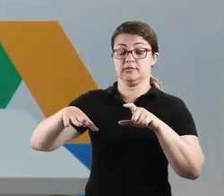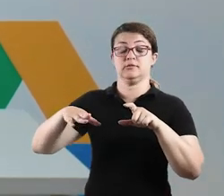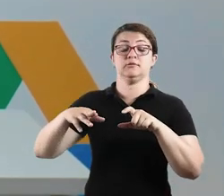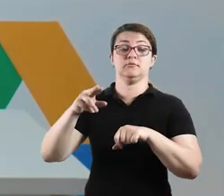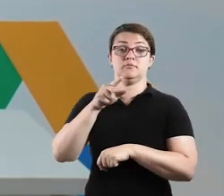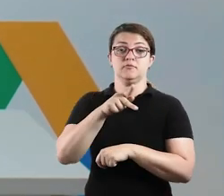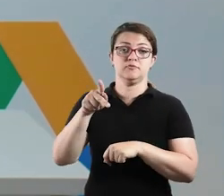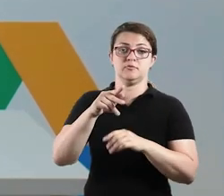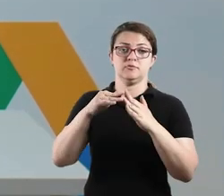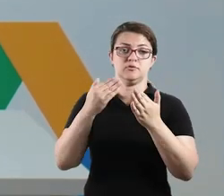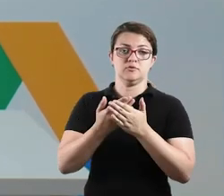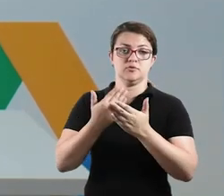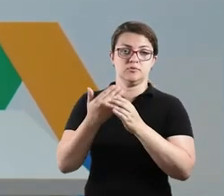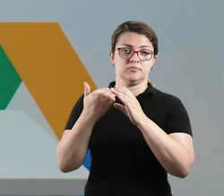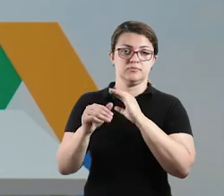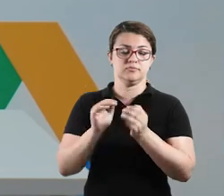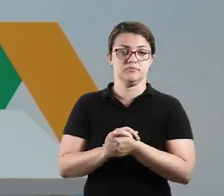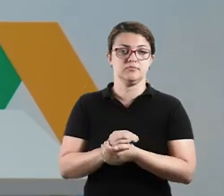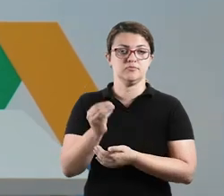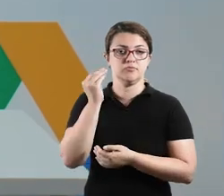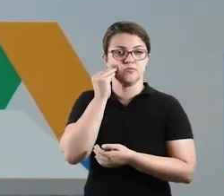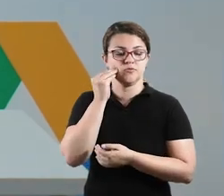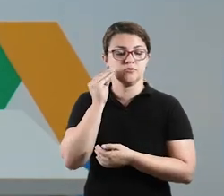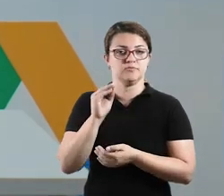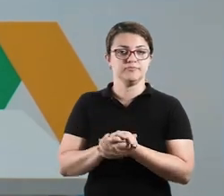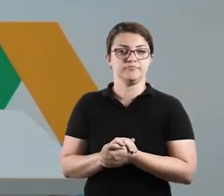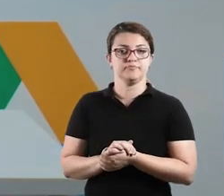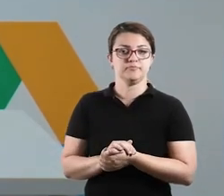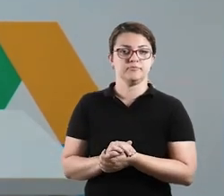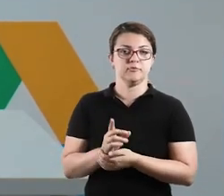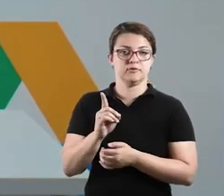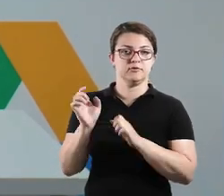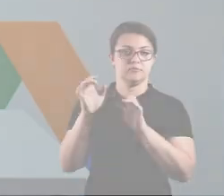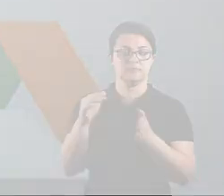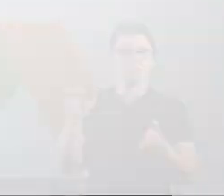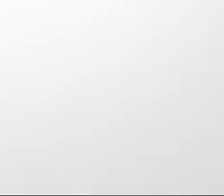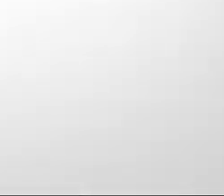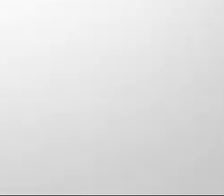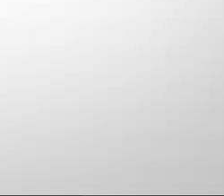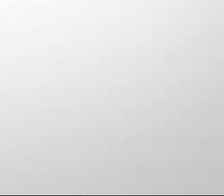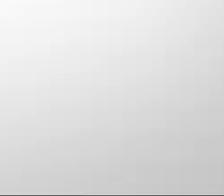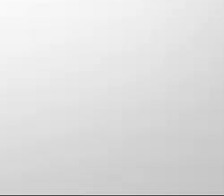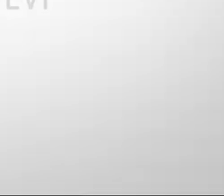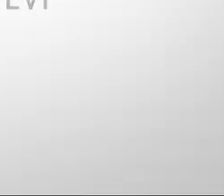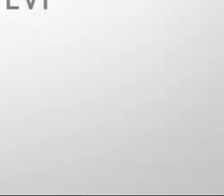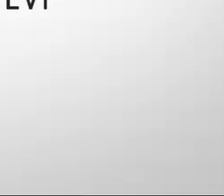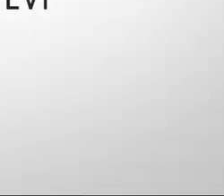atividades para as escolas e para as professoras. Um beijo, fiquem com Deus e até a próxima aula.